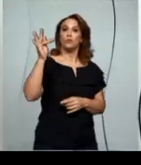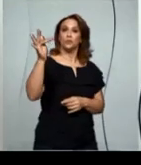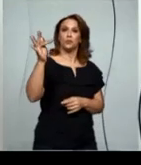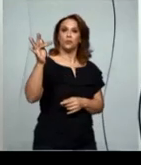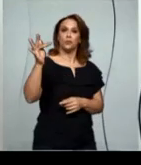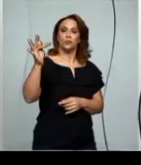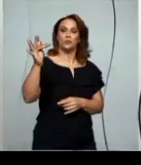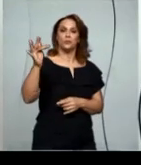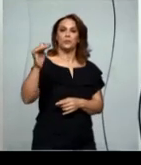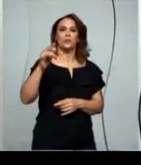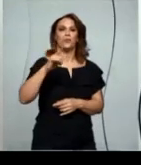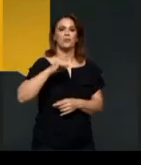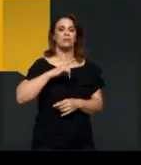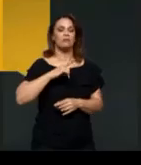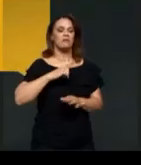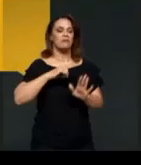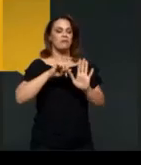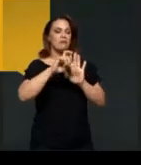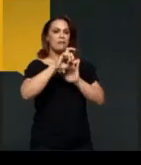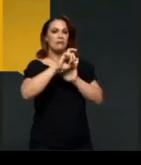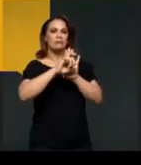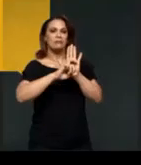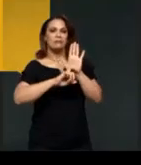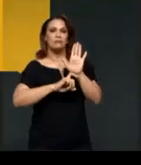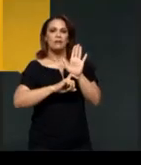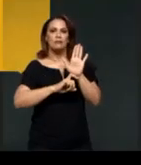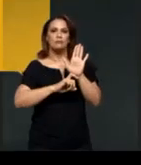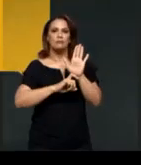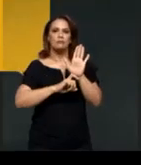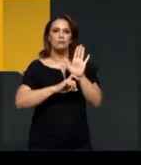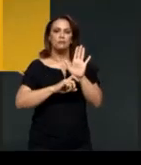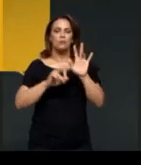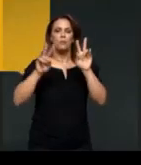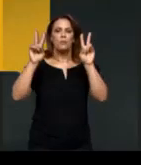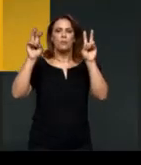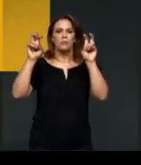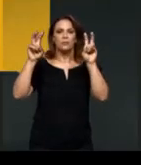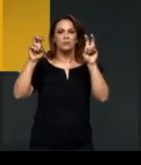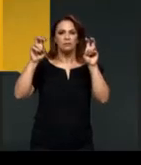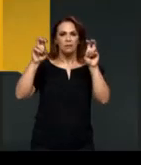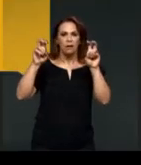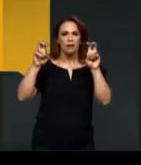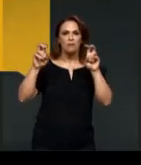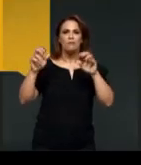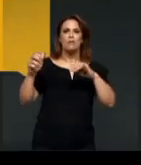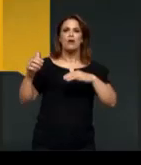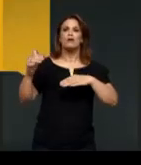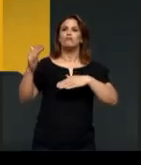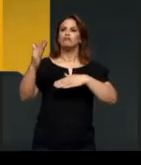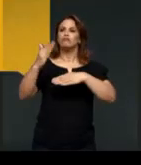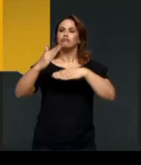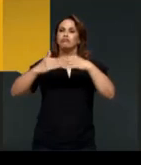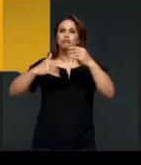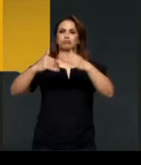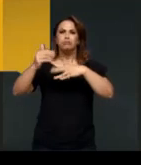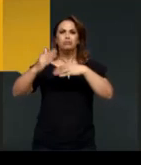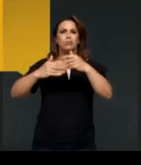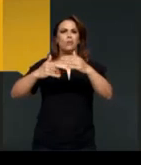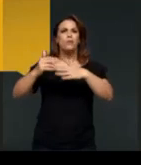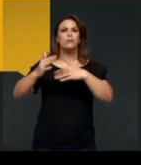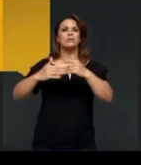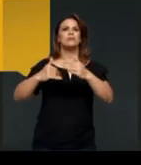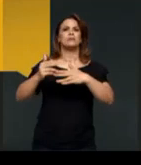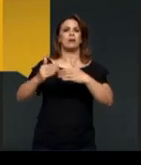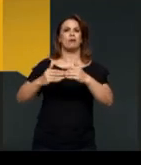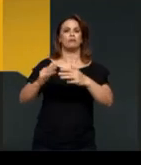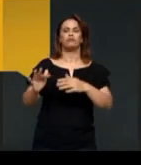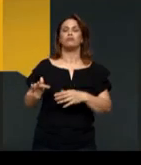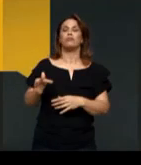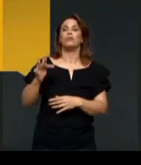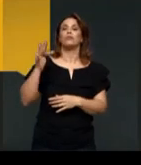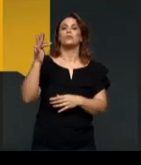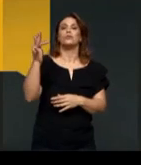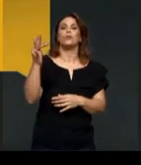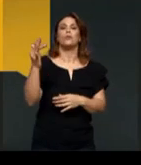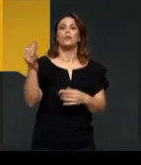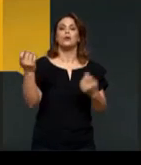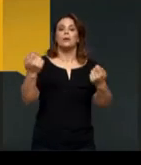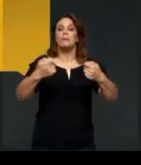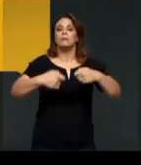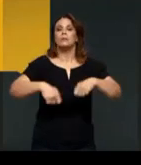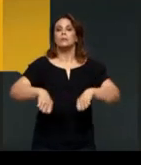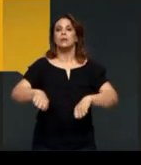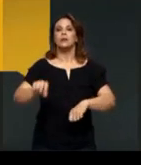dar uma pincelada falando sobre carreira, quais são as habilidades de futuro que você vai precisar.